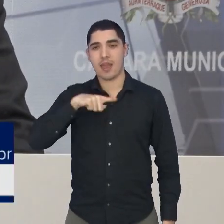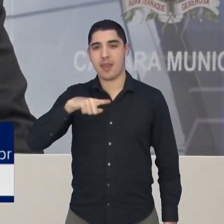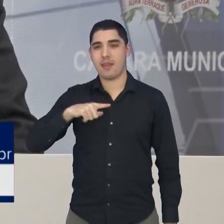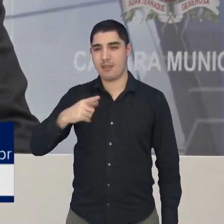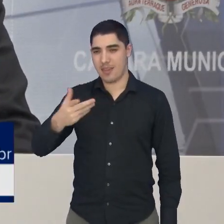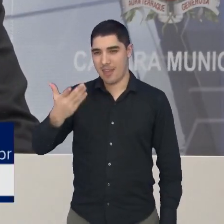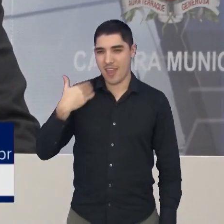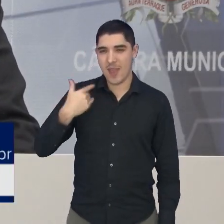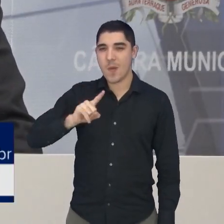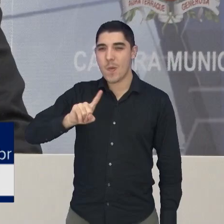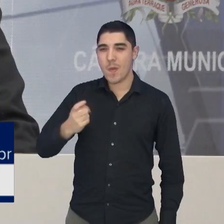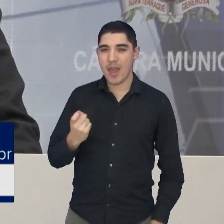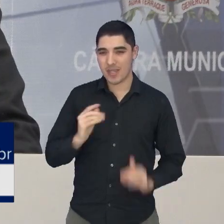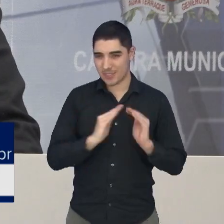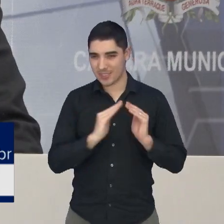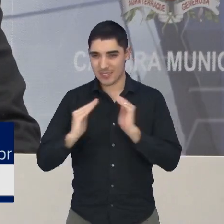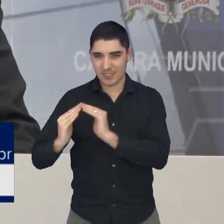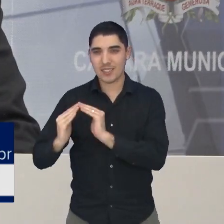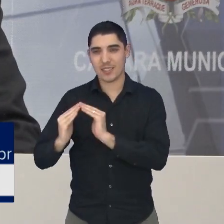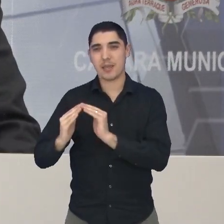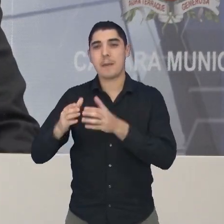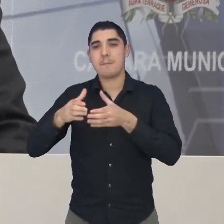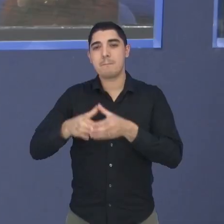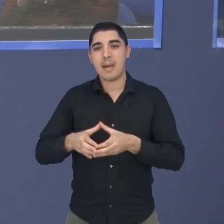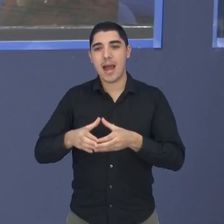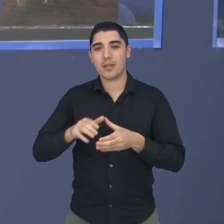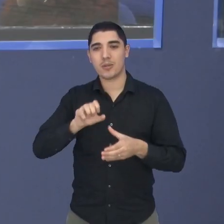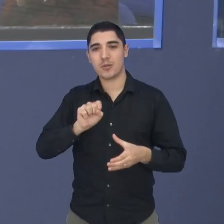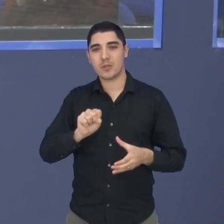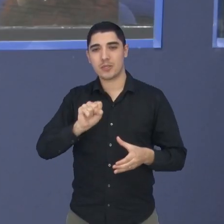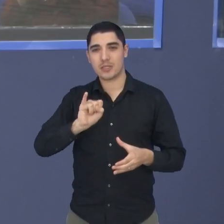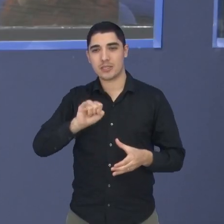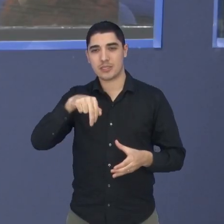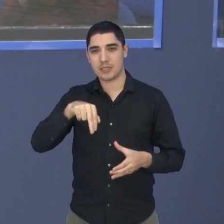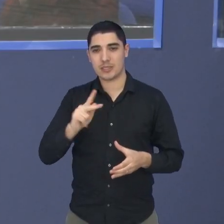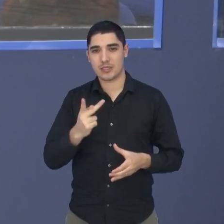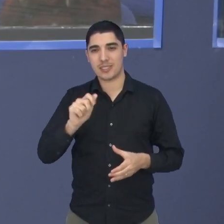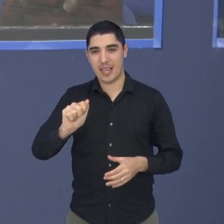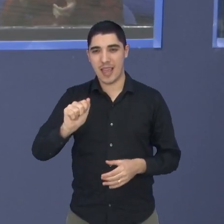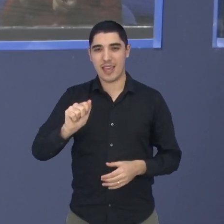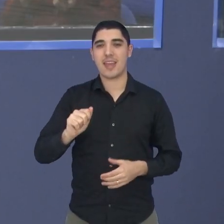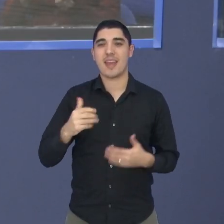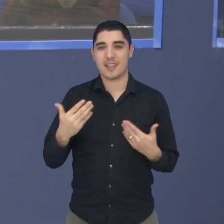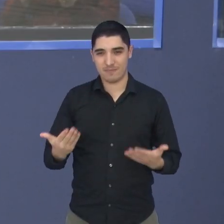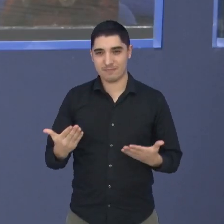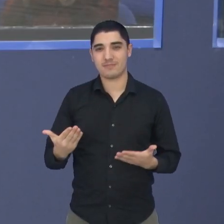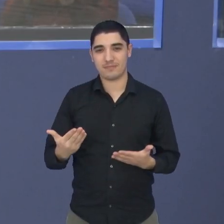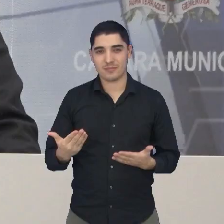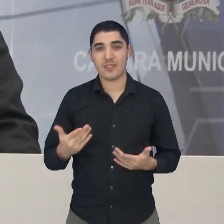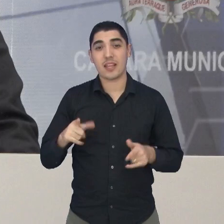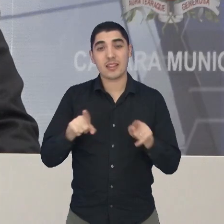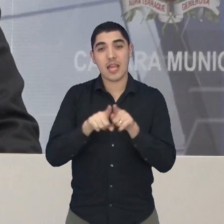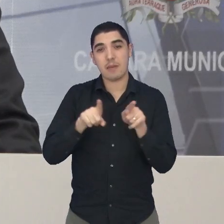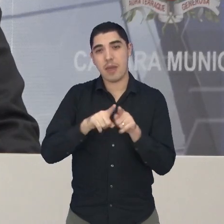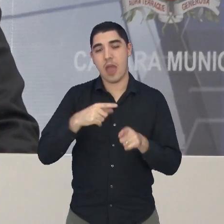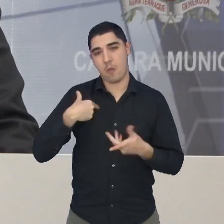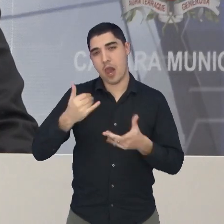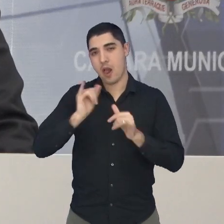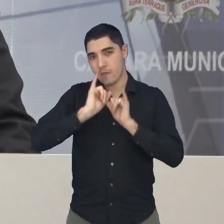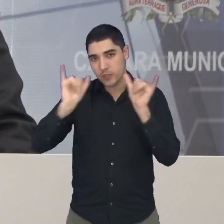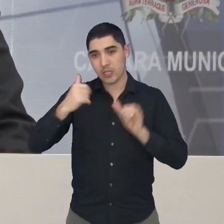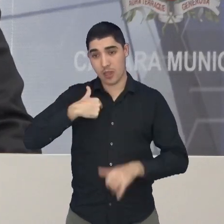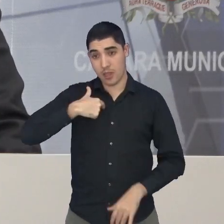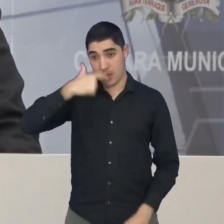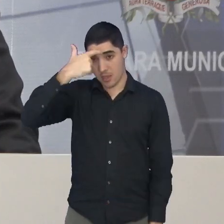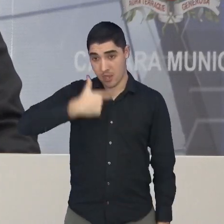durante algum tempo lá na Vila Ciá, na minha querida Vila Ciá, deixar aqui registrado que o vereador Roberto Chagas continua